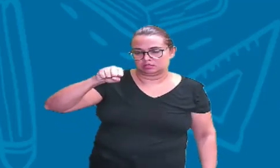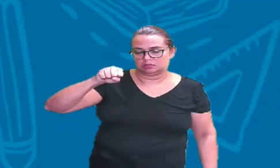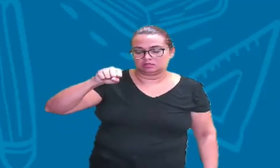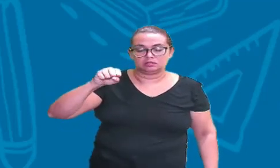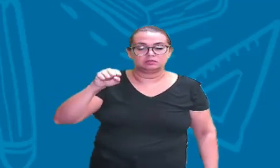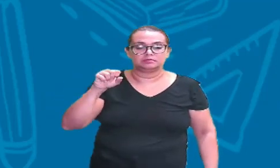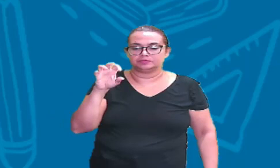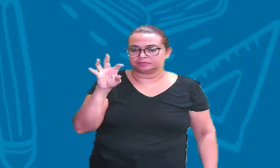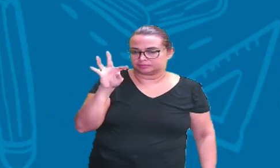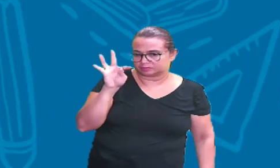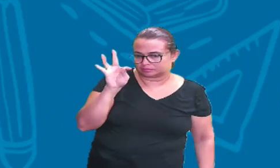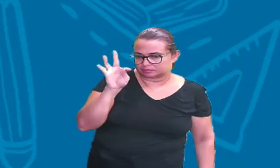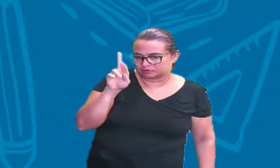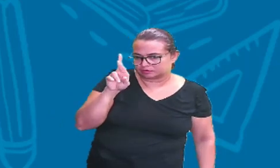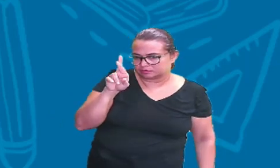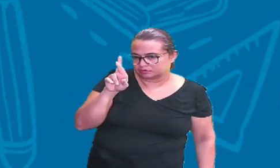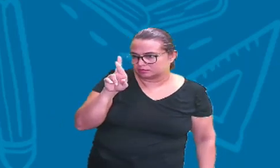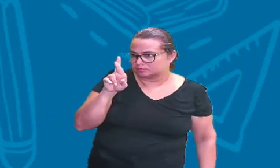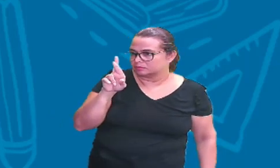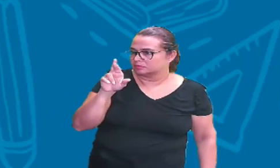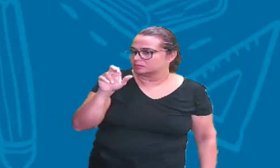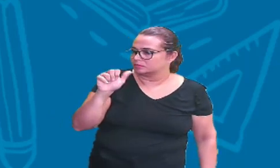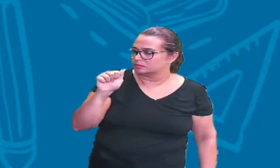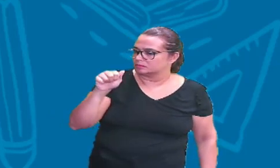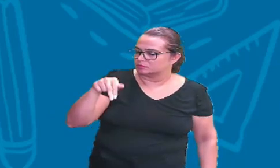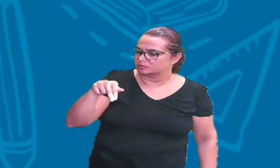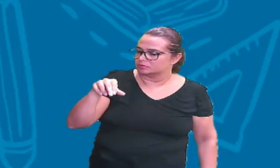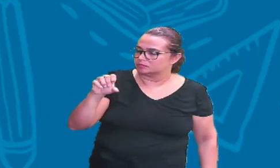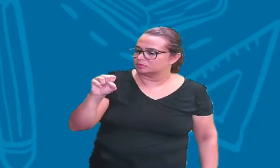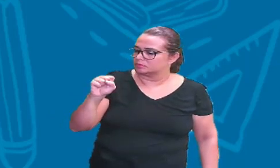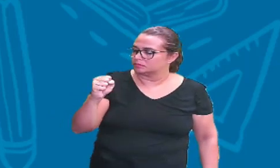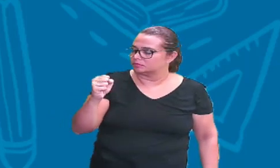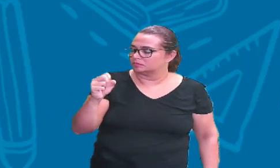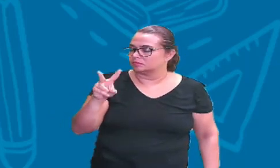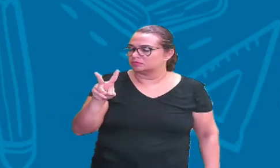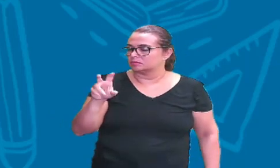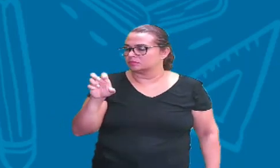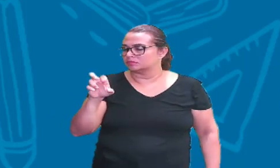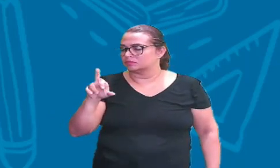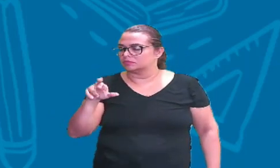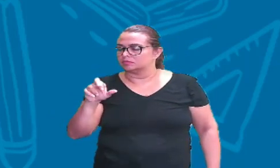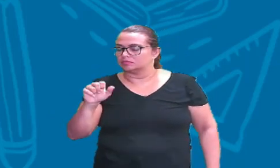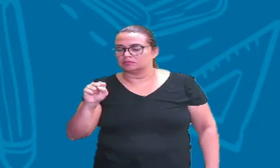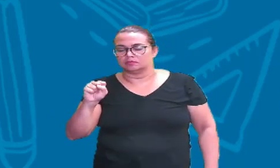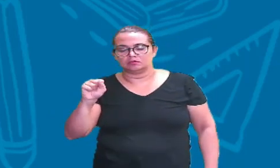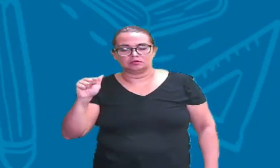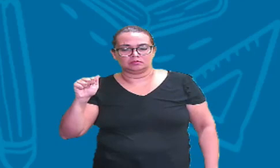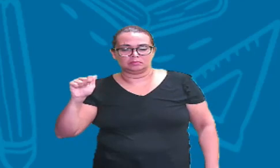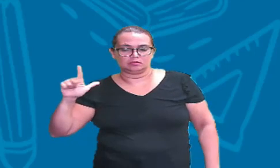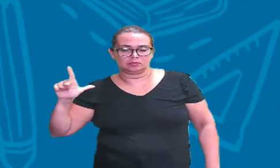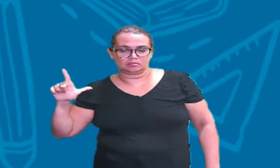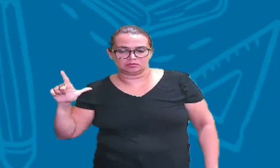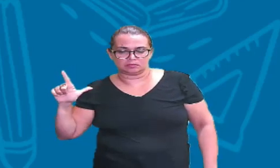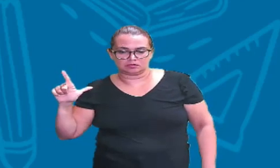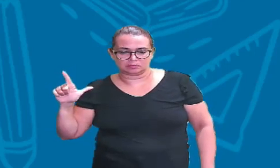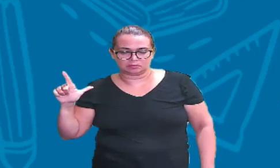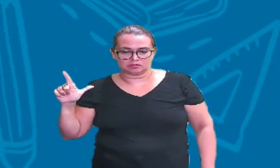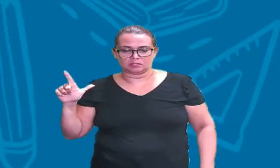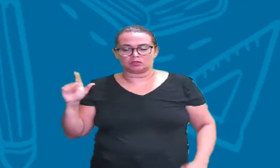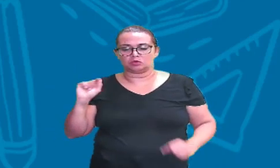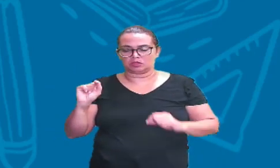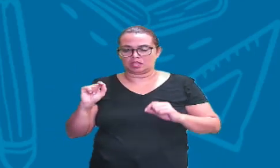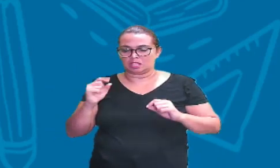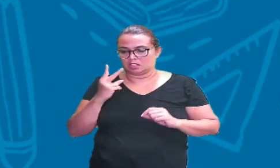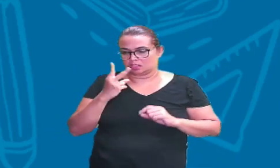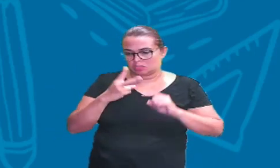duas retinhas, né? As paralelas e uma que vai cortar. Tchum, ela vai tocar. Então, se ela tocar uma